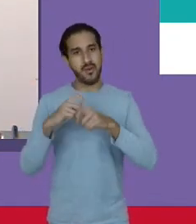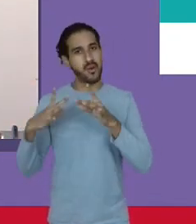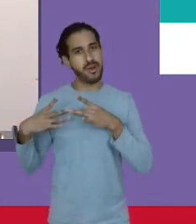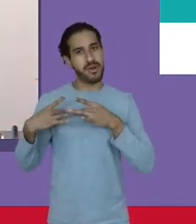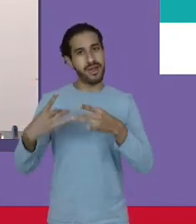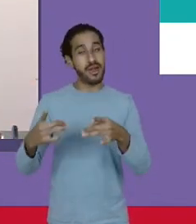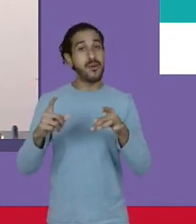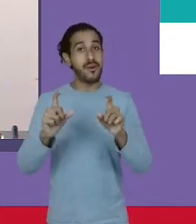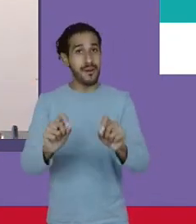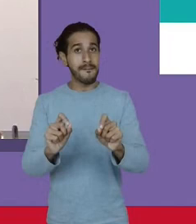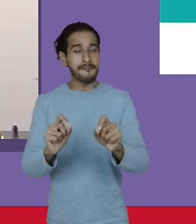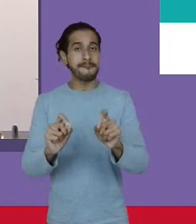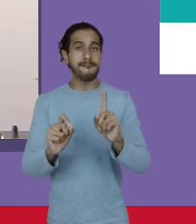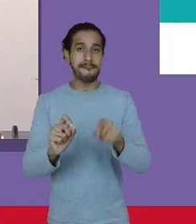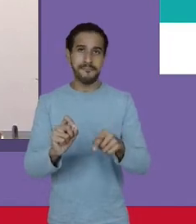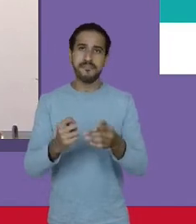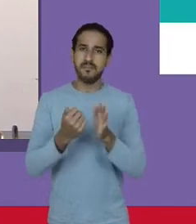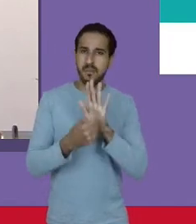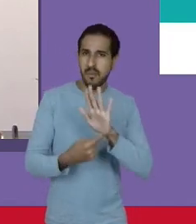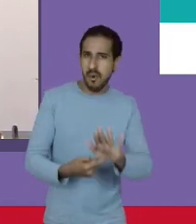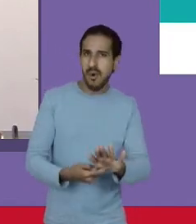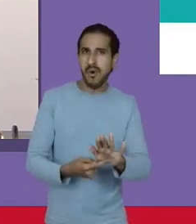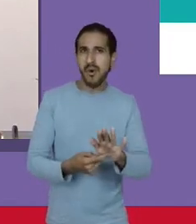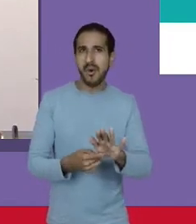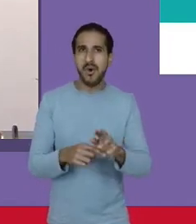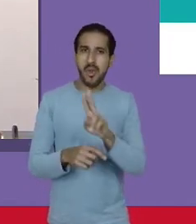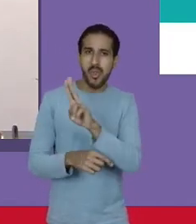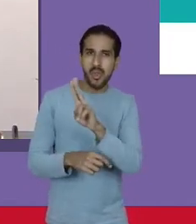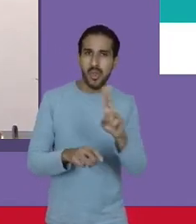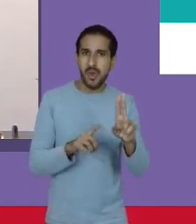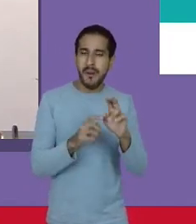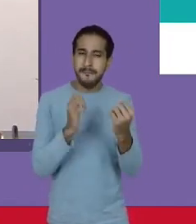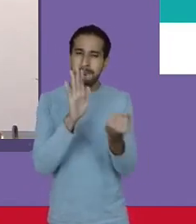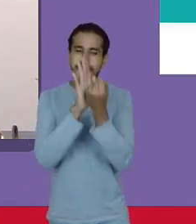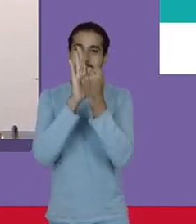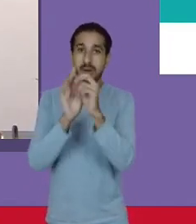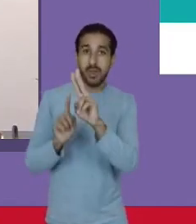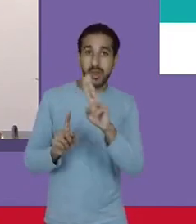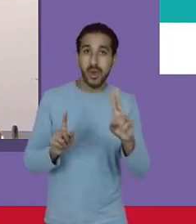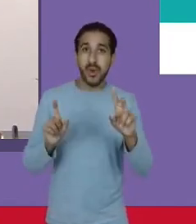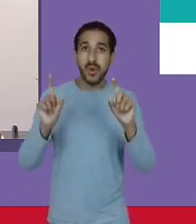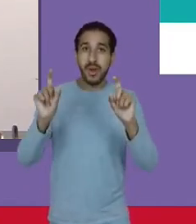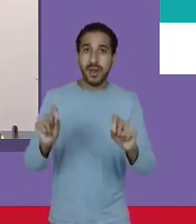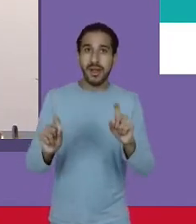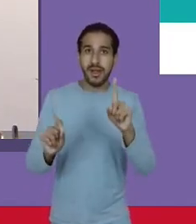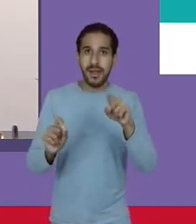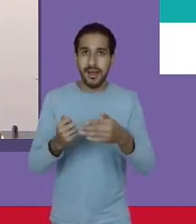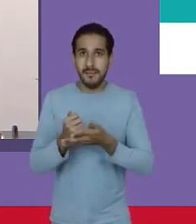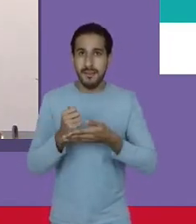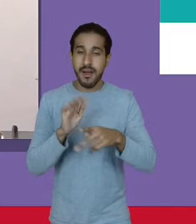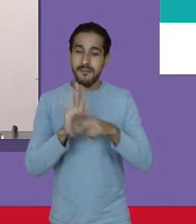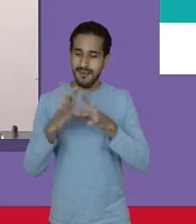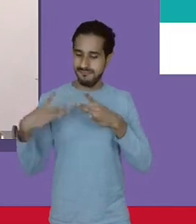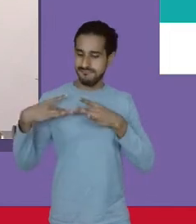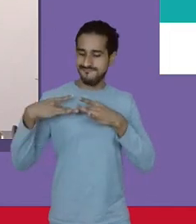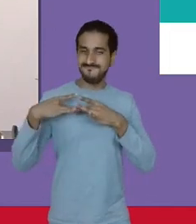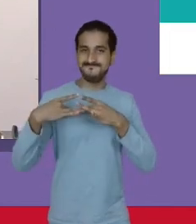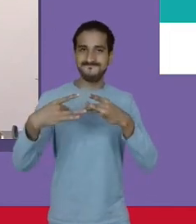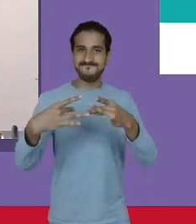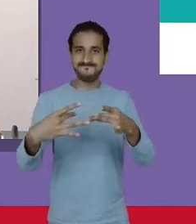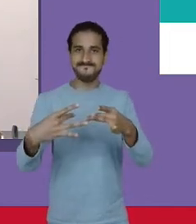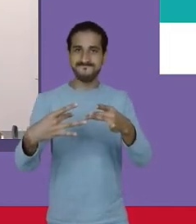solidária, que aparece inclusive na sua nomenclatura e marca a nomenclatura, é o princípio da